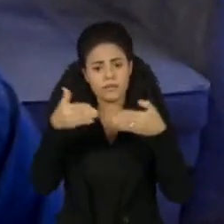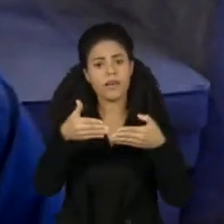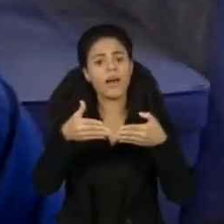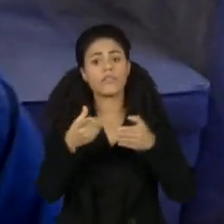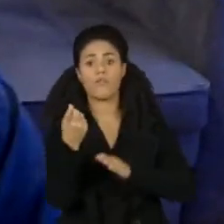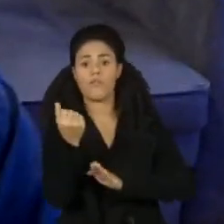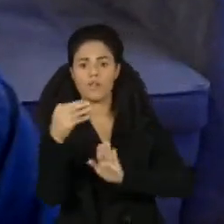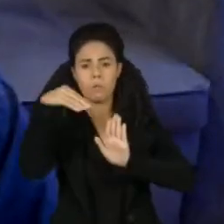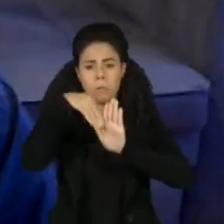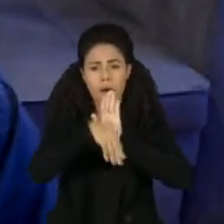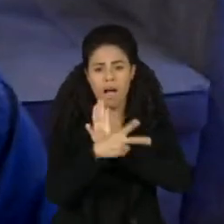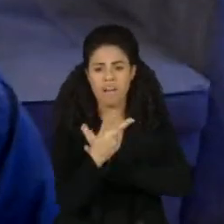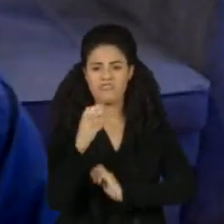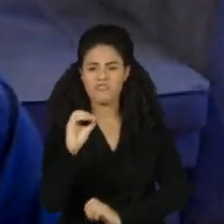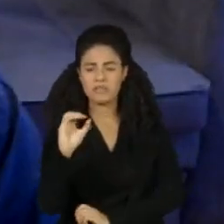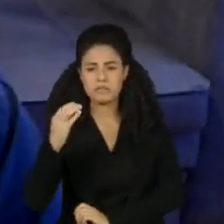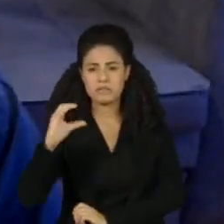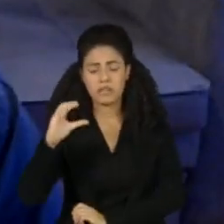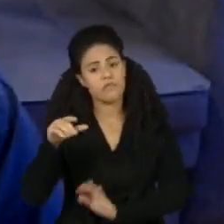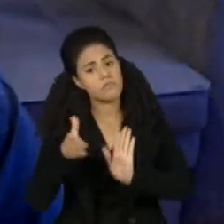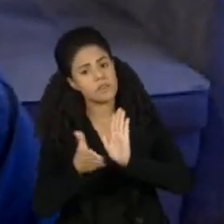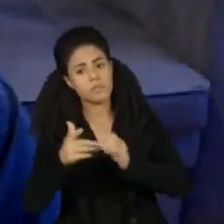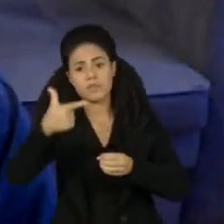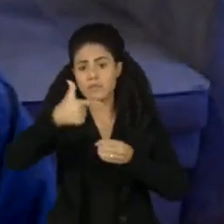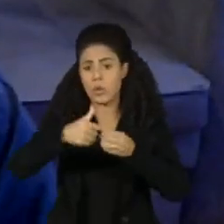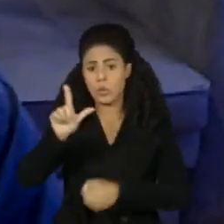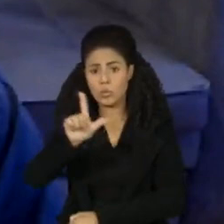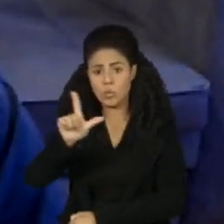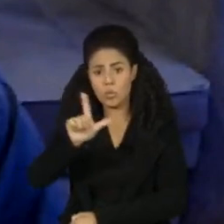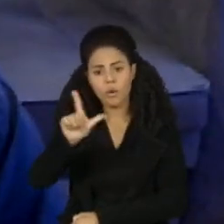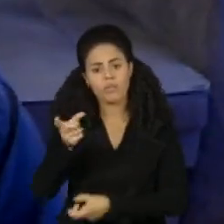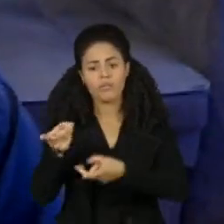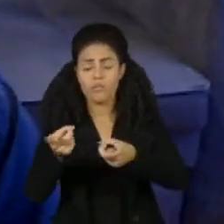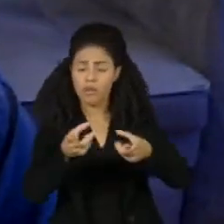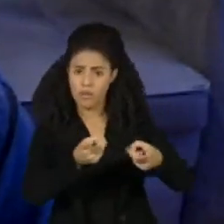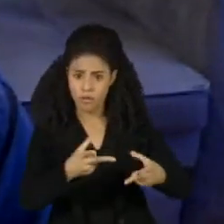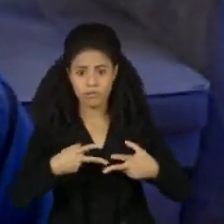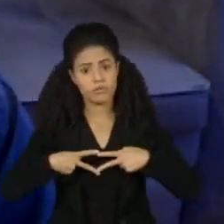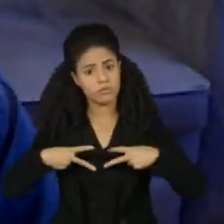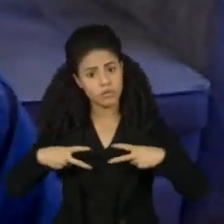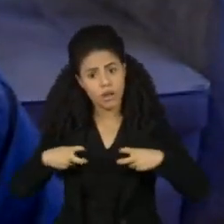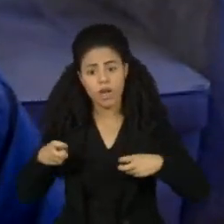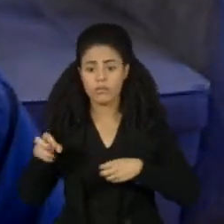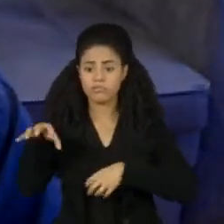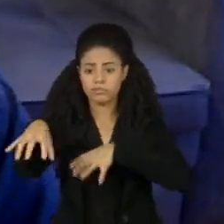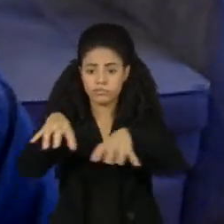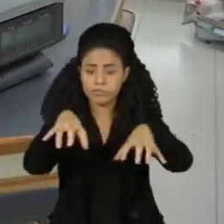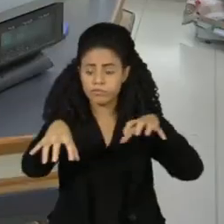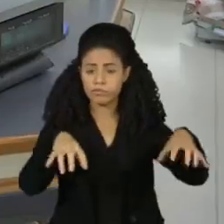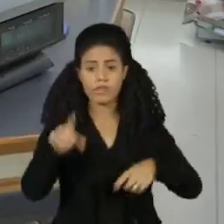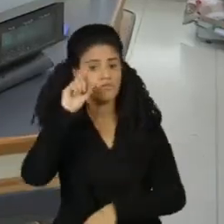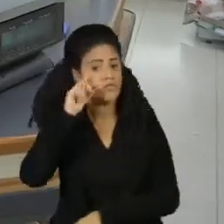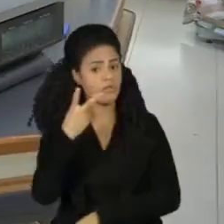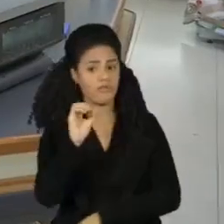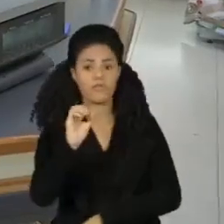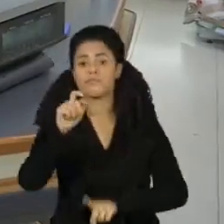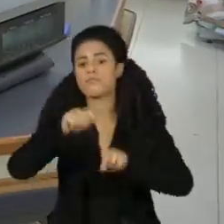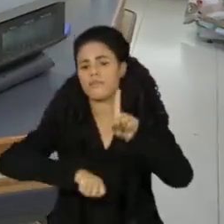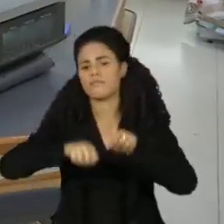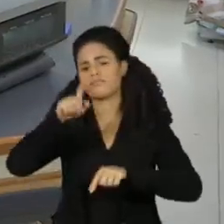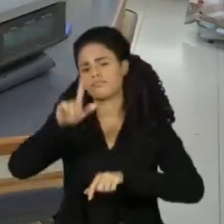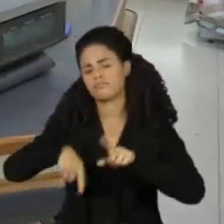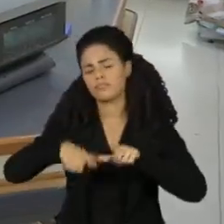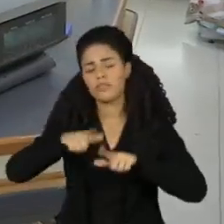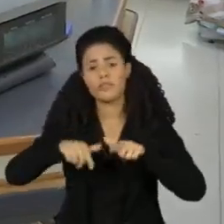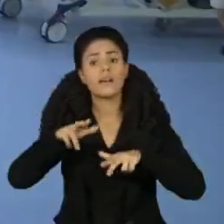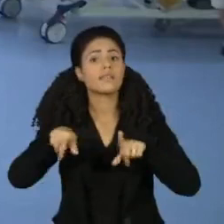redução em 20 centavos no litro, né, no preço médio vendido pela Petrobras, para as distribuidoras no dia 20 de julho. A última deflação